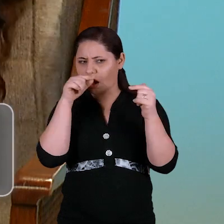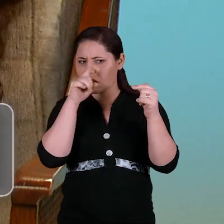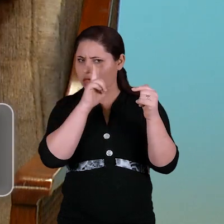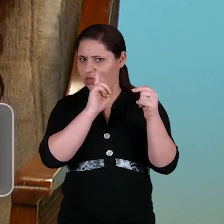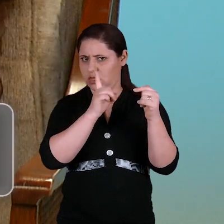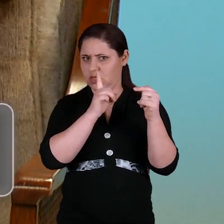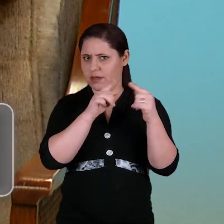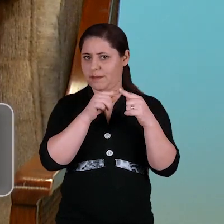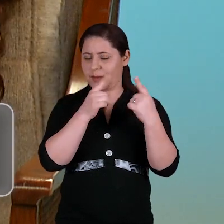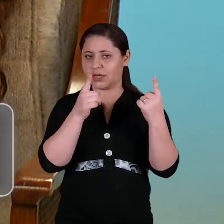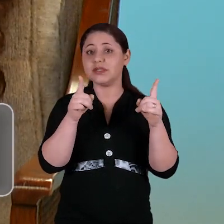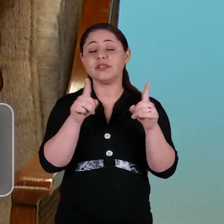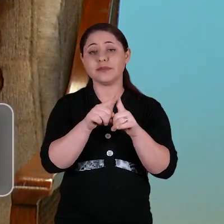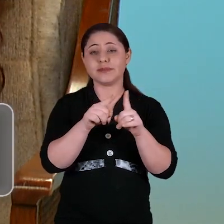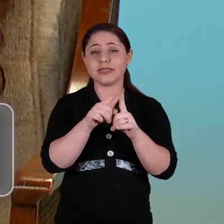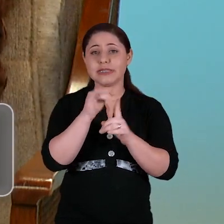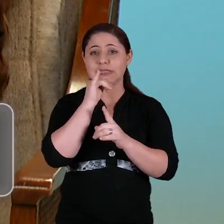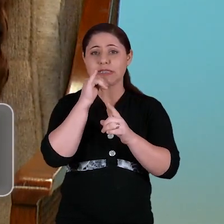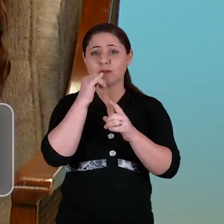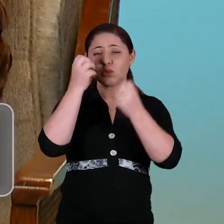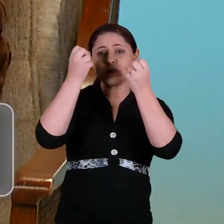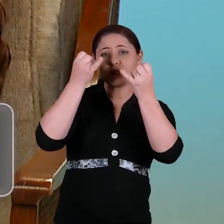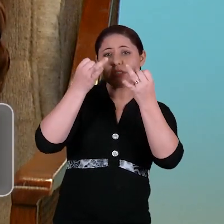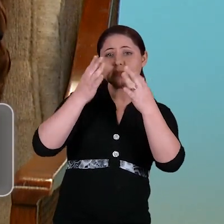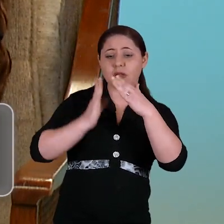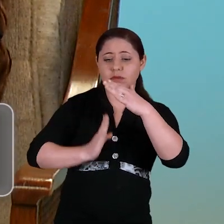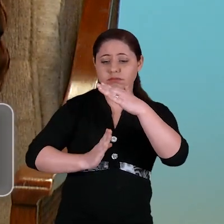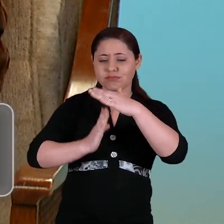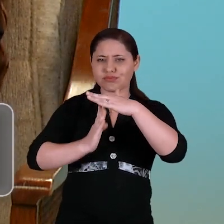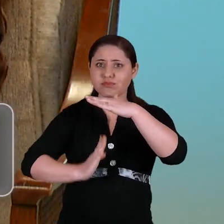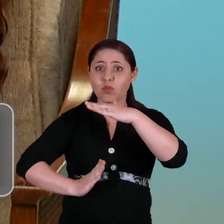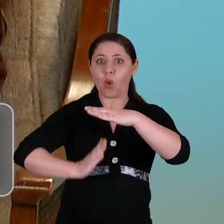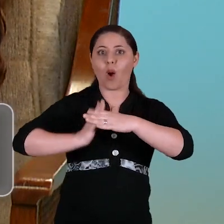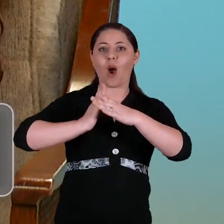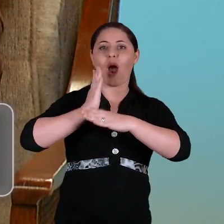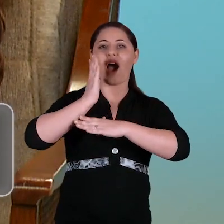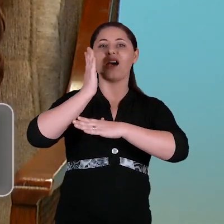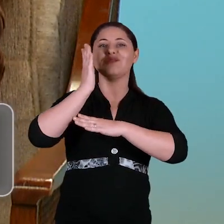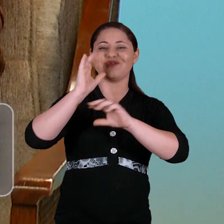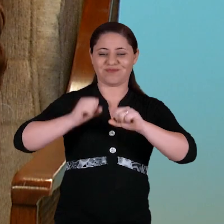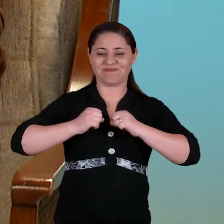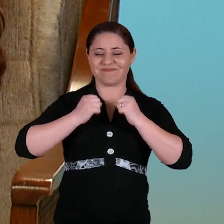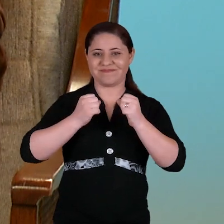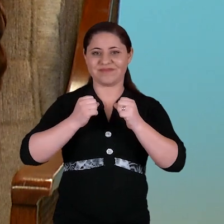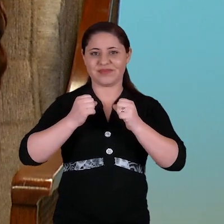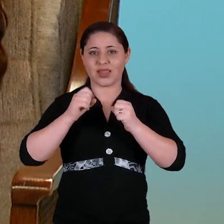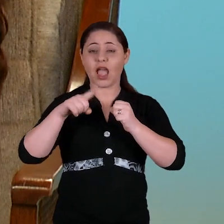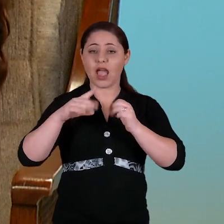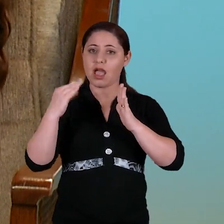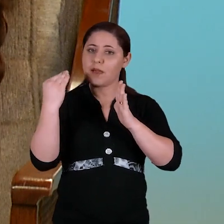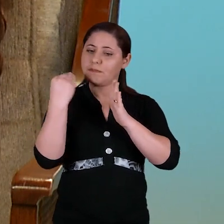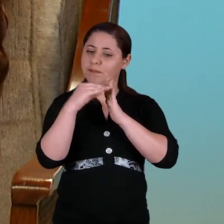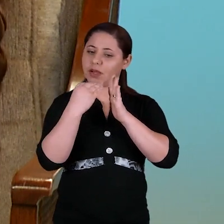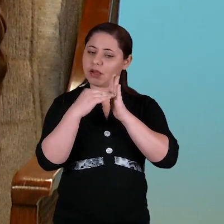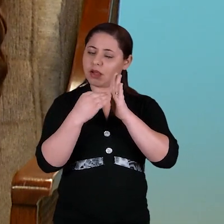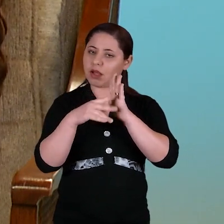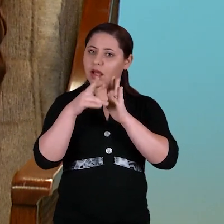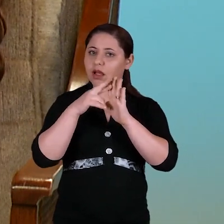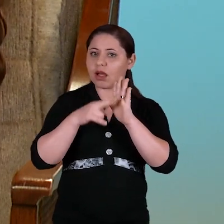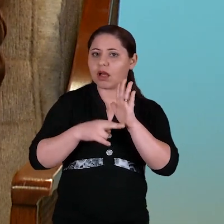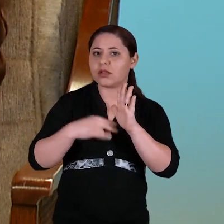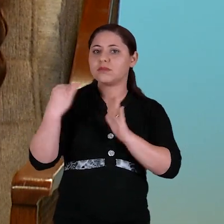sobre essa questão mesmo de falar sobre exemplo de superação e tal, já é uma pauta importante, mas já é